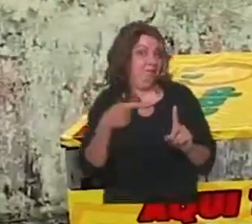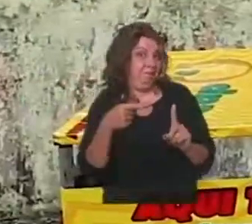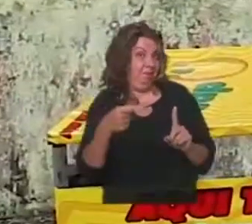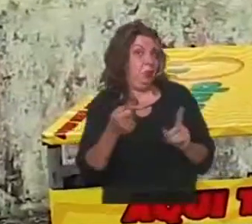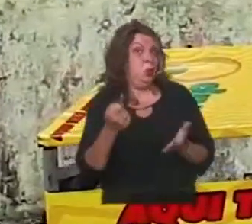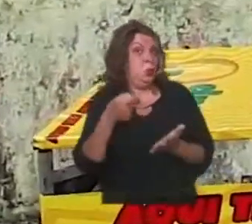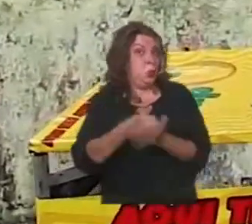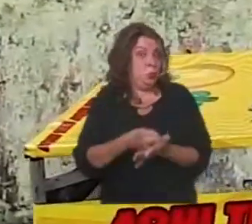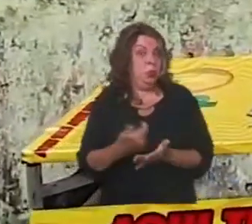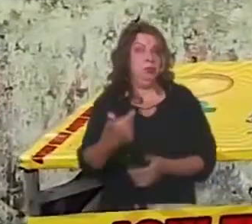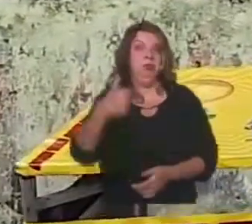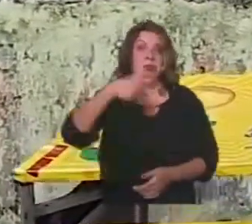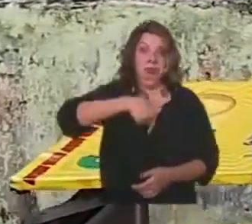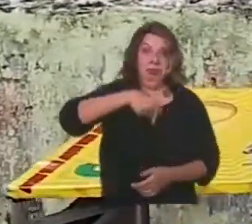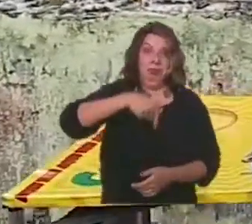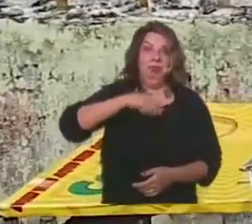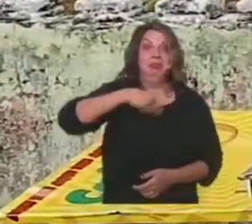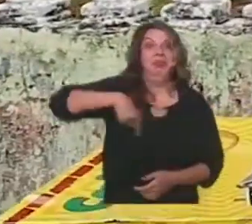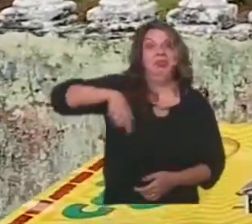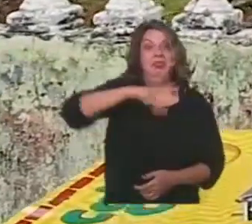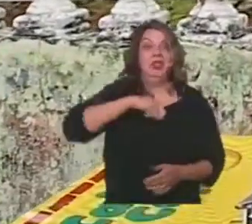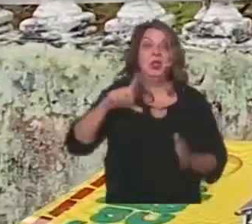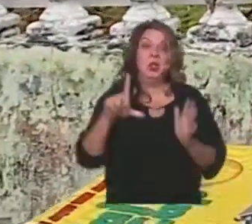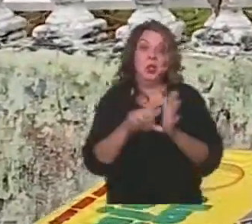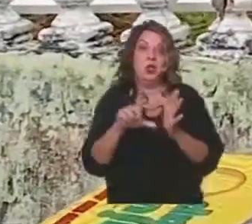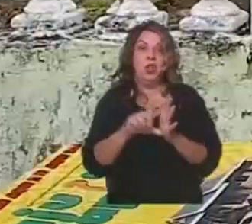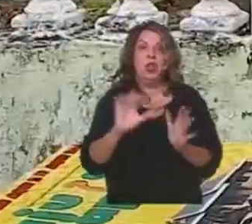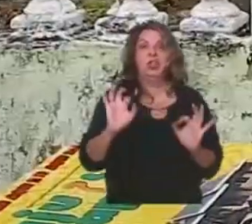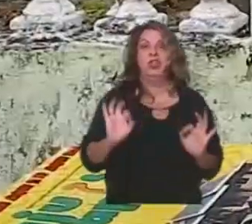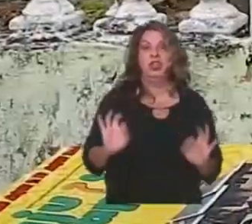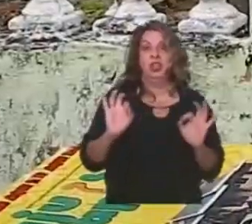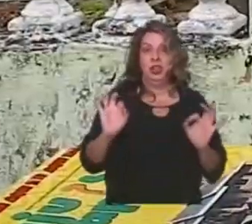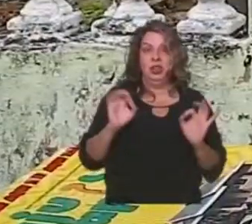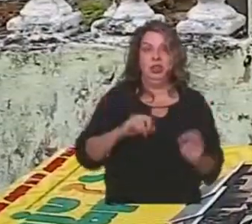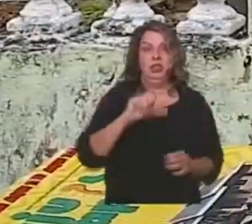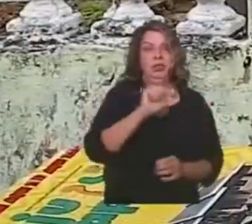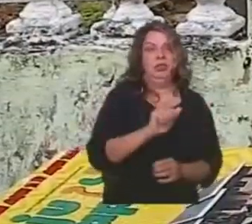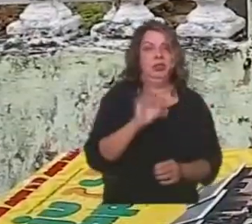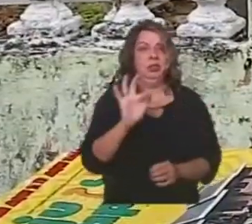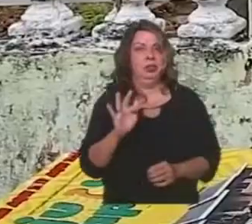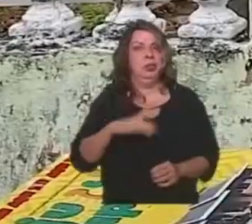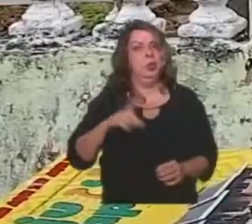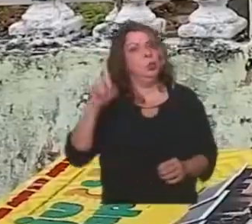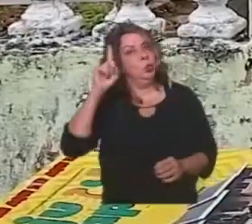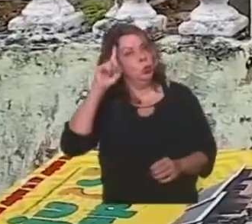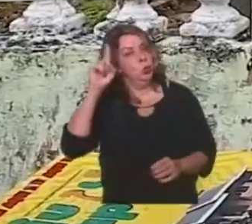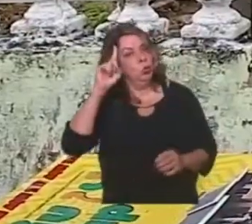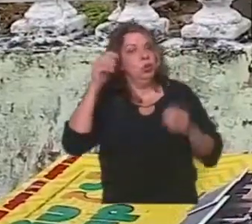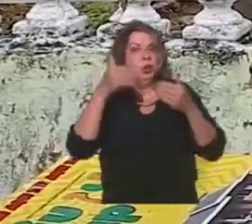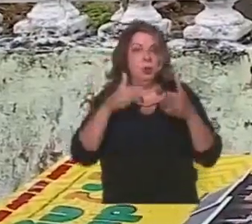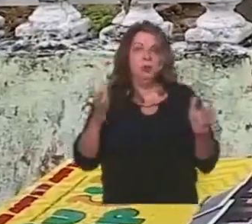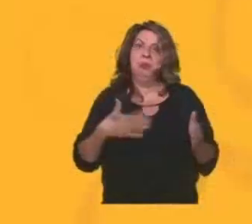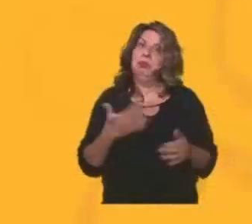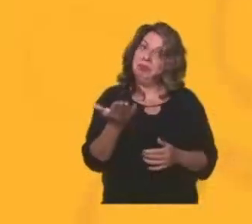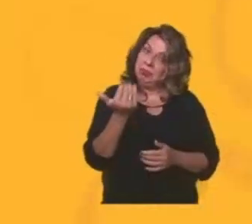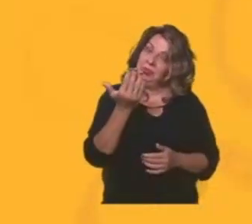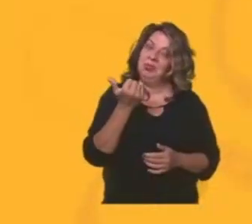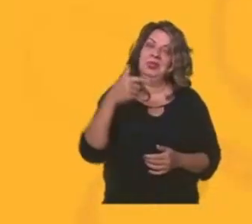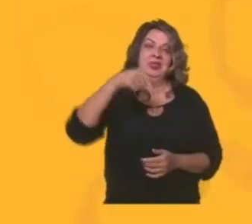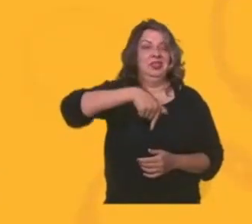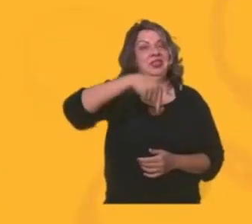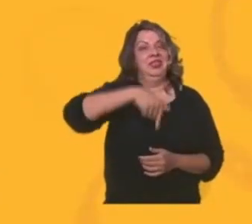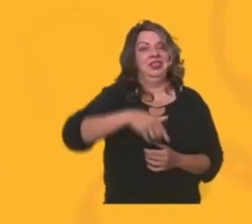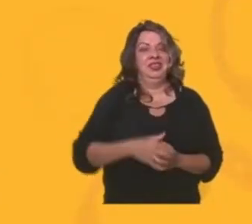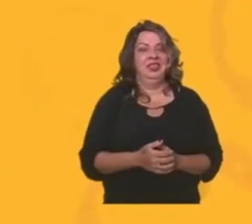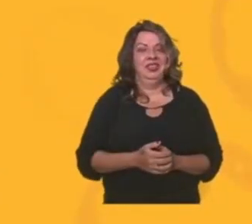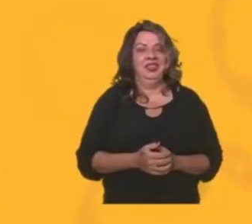Venha adquirir o seu Caju Cap aqui na Chique Laços de Artesanatos, no Augusto Franco. Estamos abertos todos os dias, de segunda a sábado. Vem pra cá!